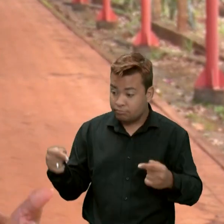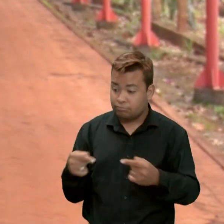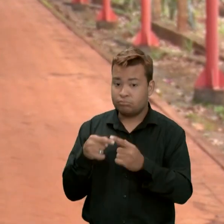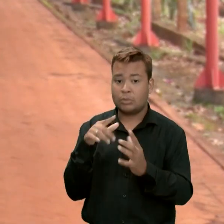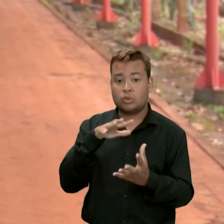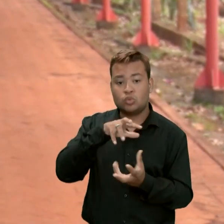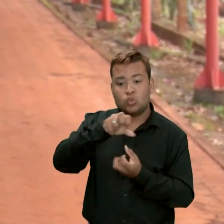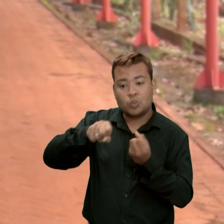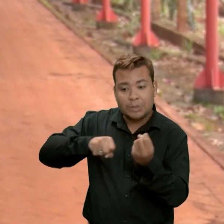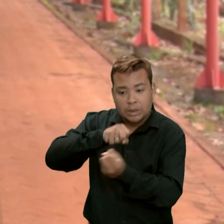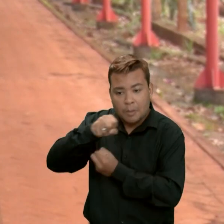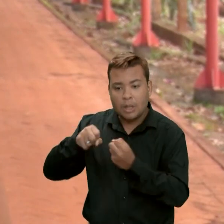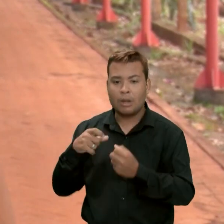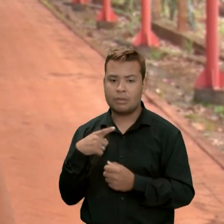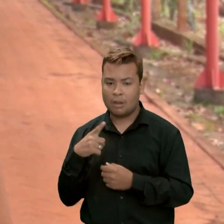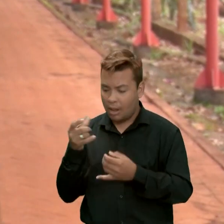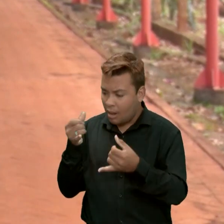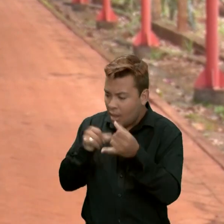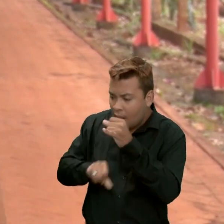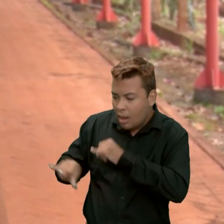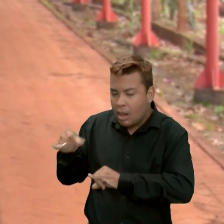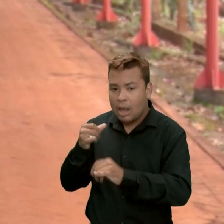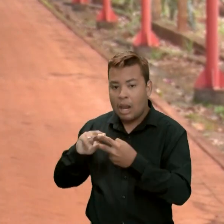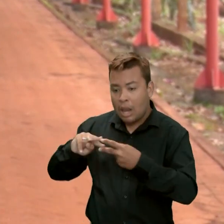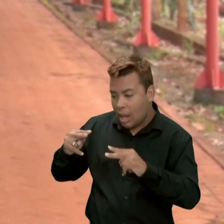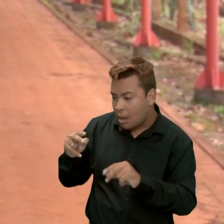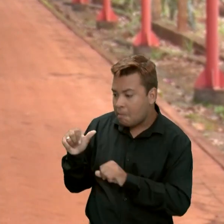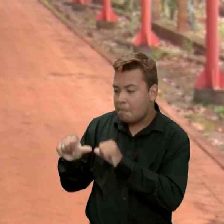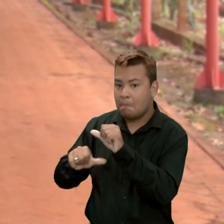melhoramento genético e criação de cultivares de